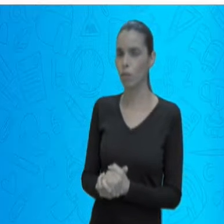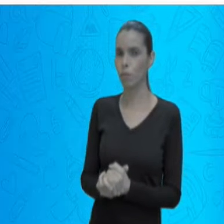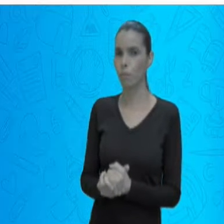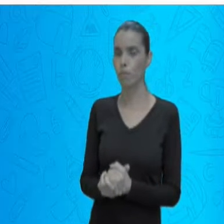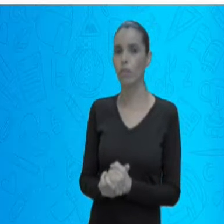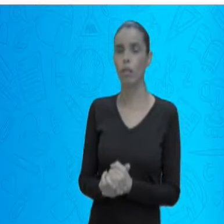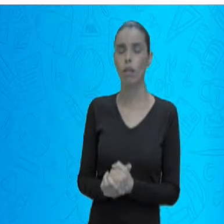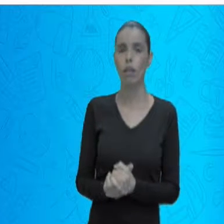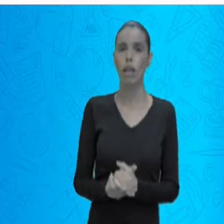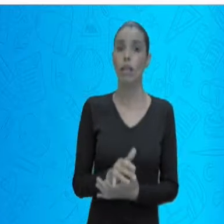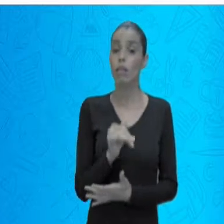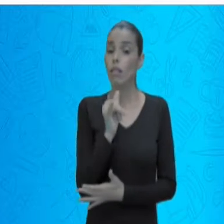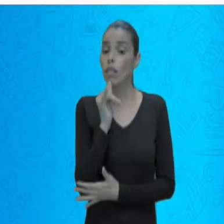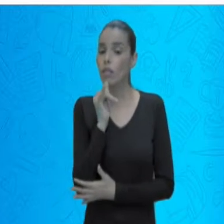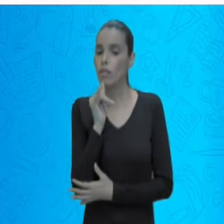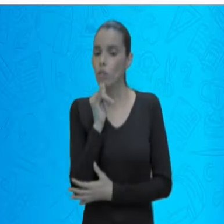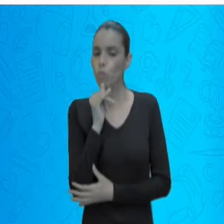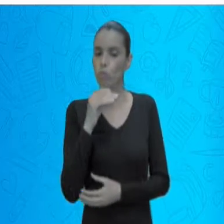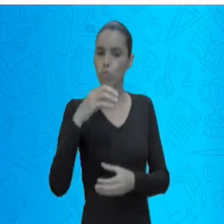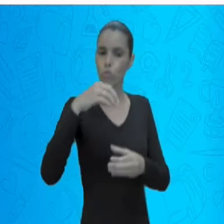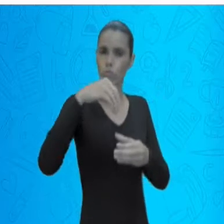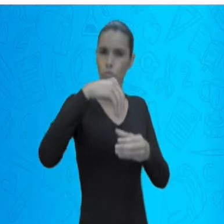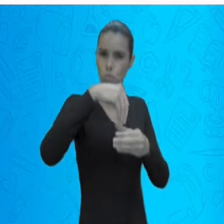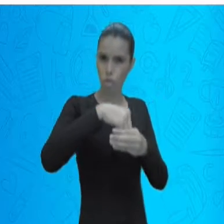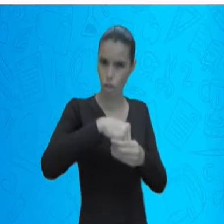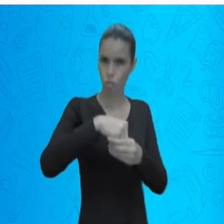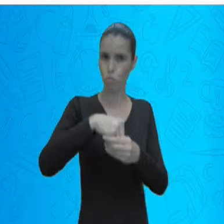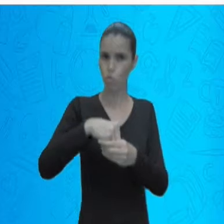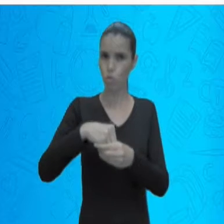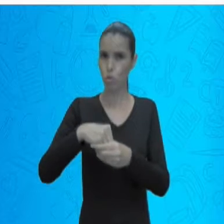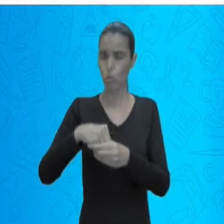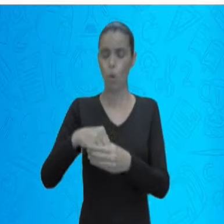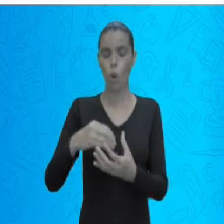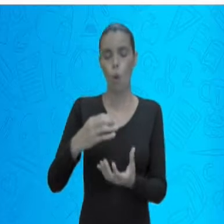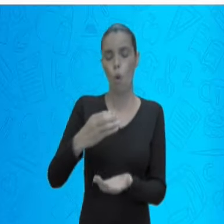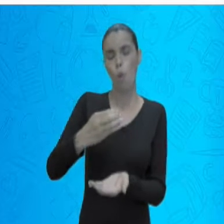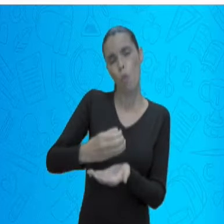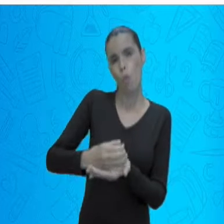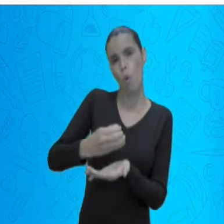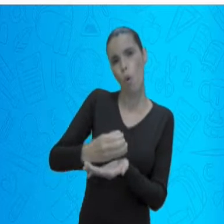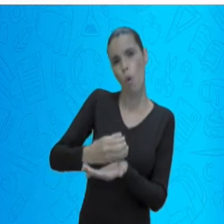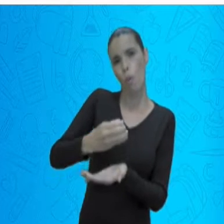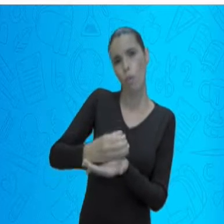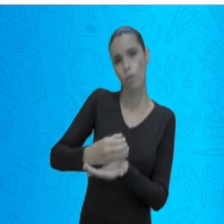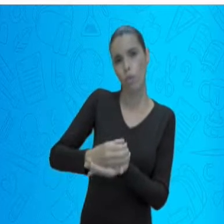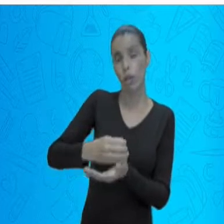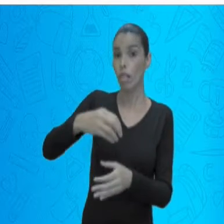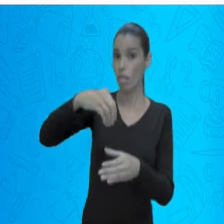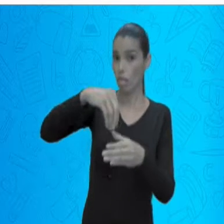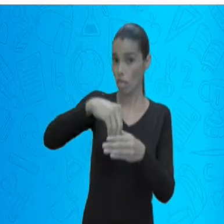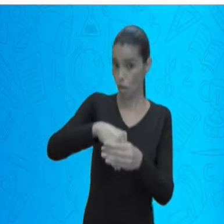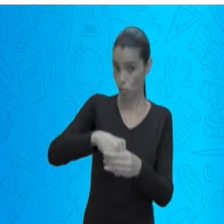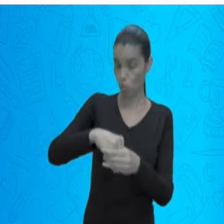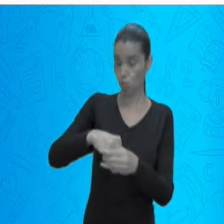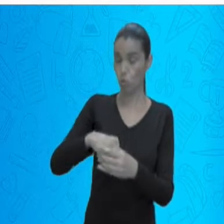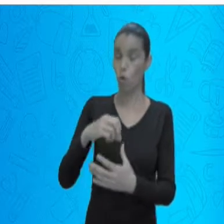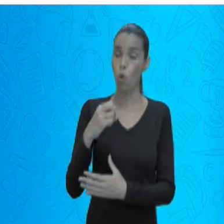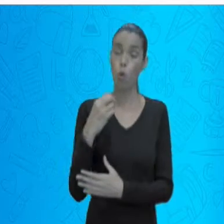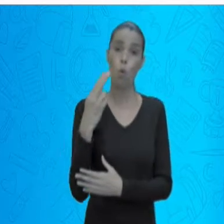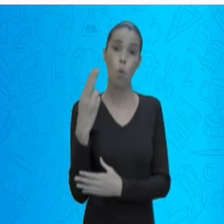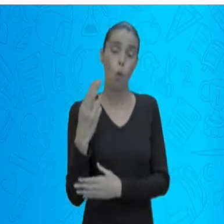colocar em um mesmo recipiente, em uma mesma vasilha, duas ou